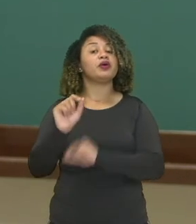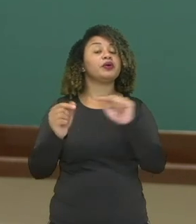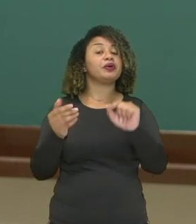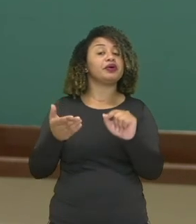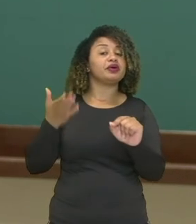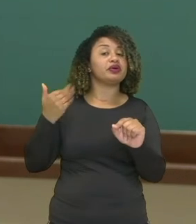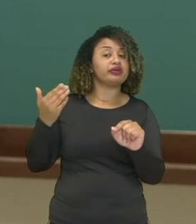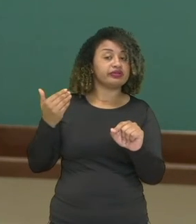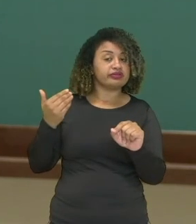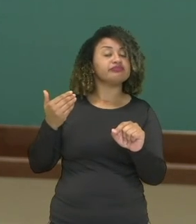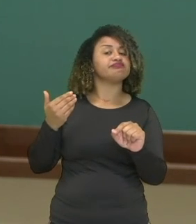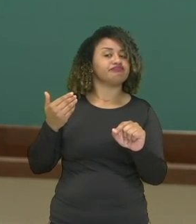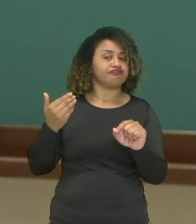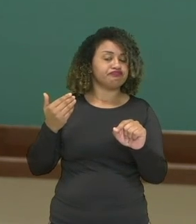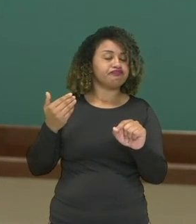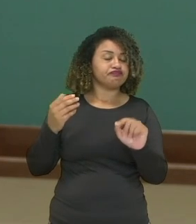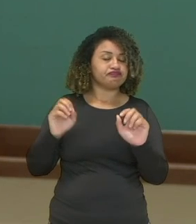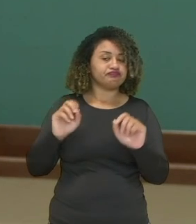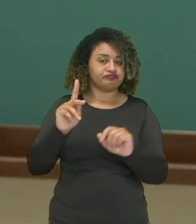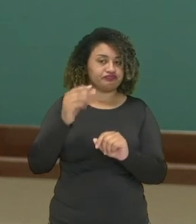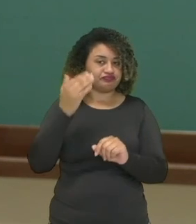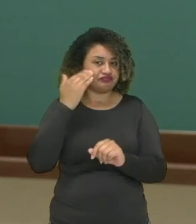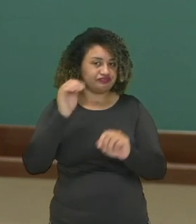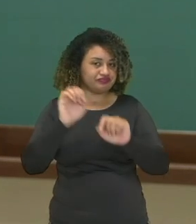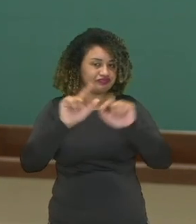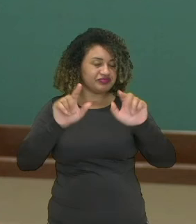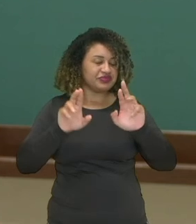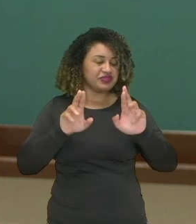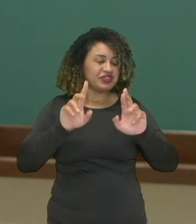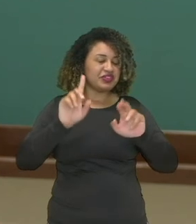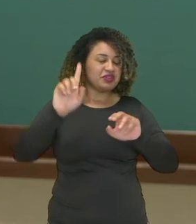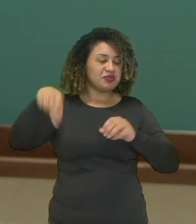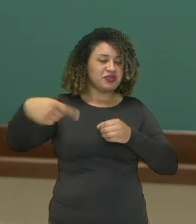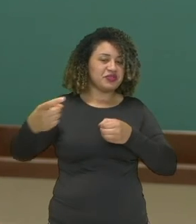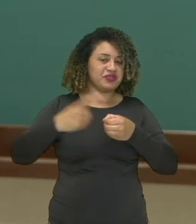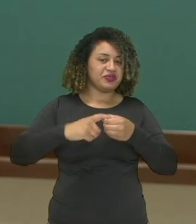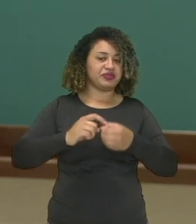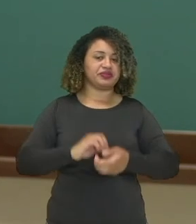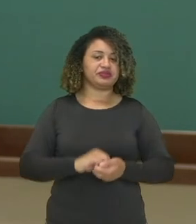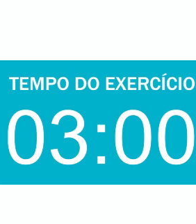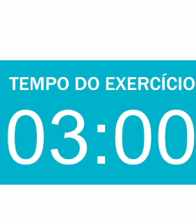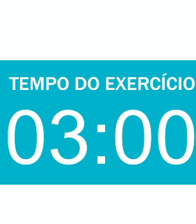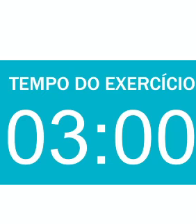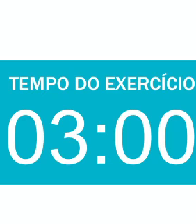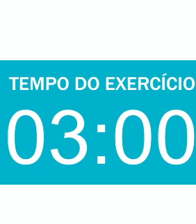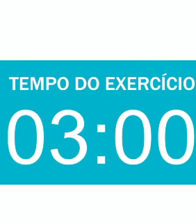pretérito indefinido. De acordo? Espero vocês até daqui a pouco.